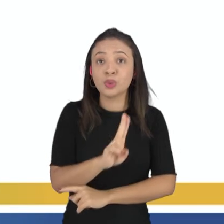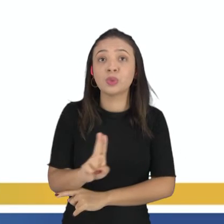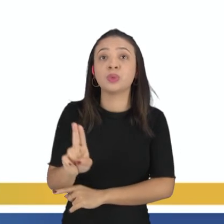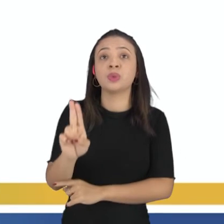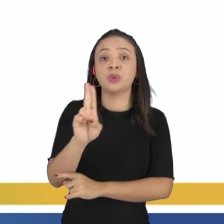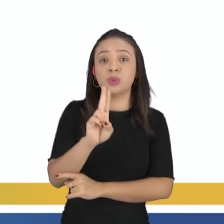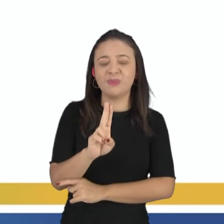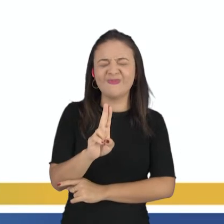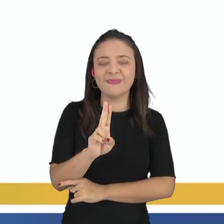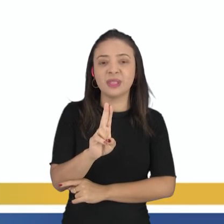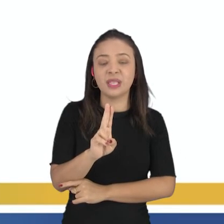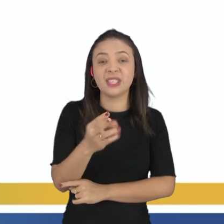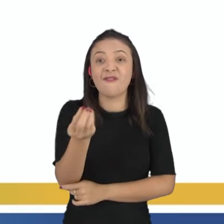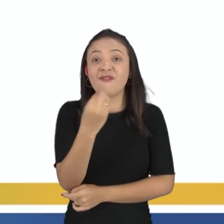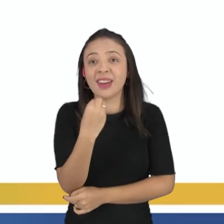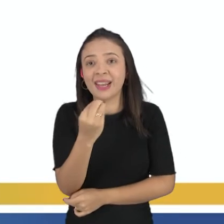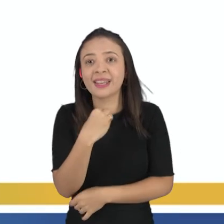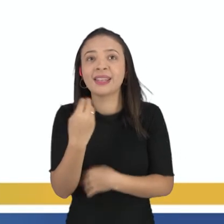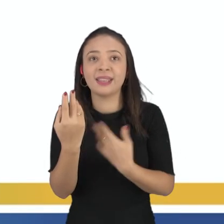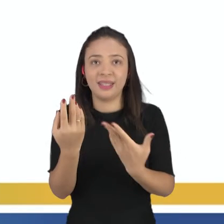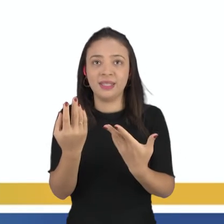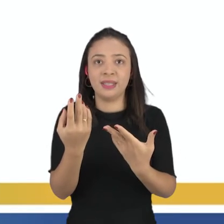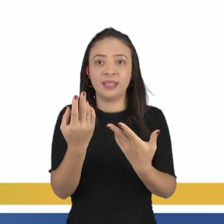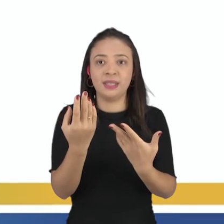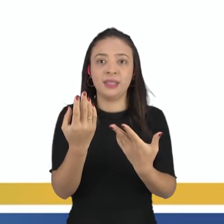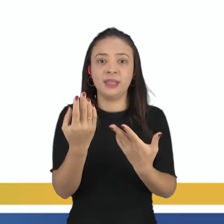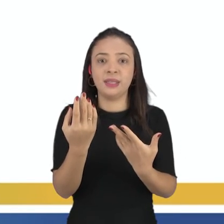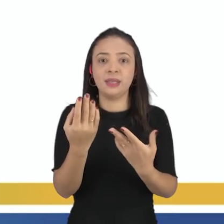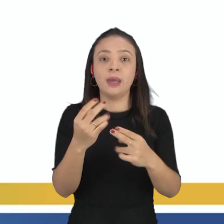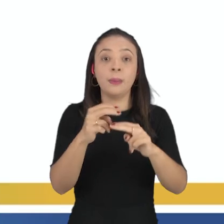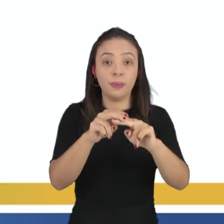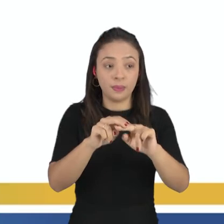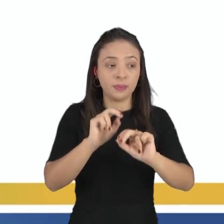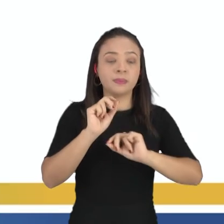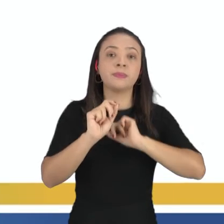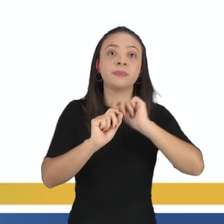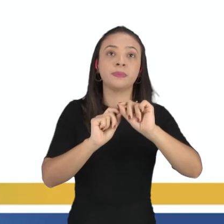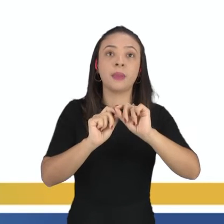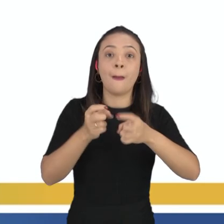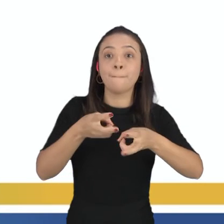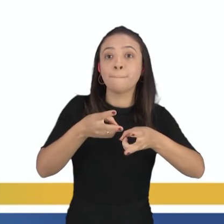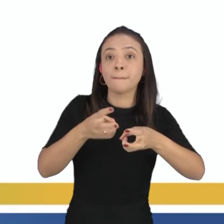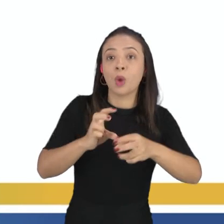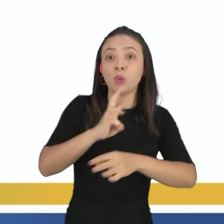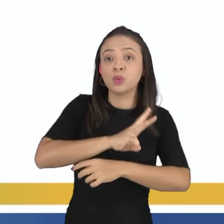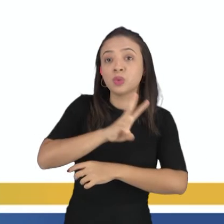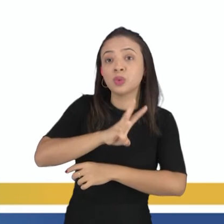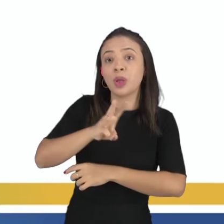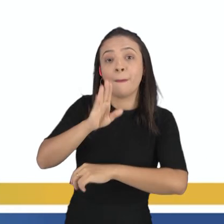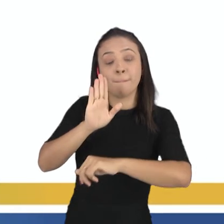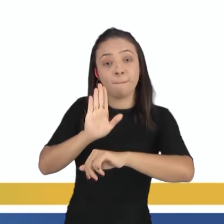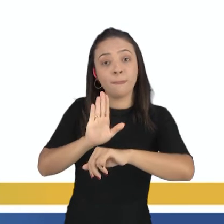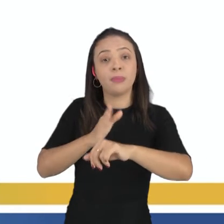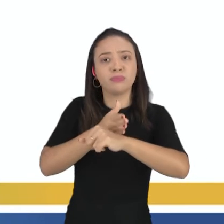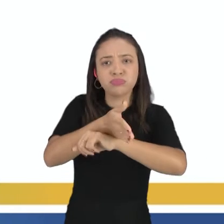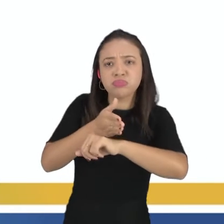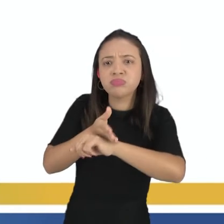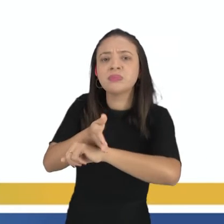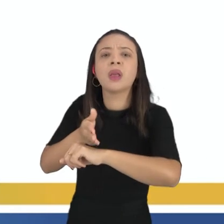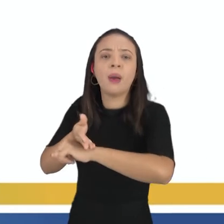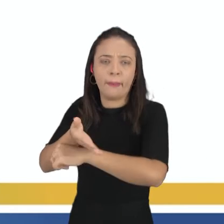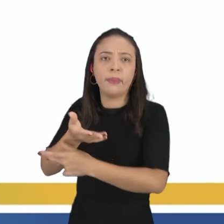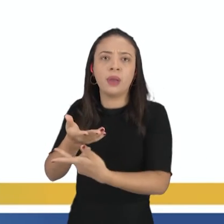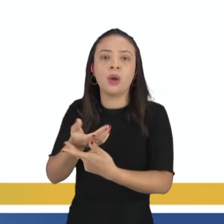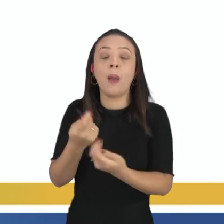dessa vulnerabilidade e, por intermédio de uma análise dos sites mais visitados por determinado